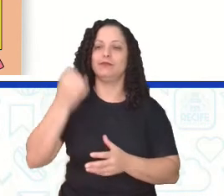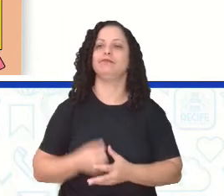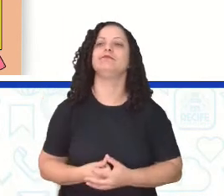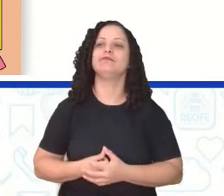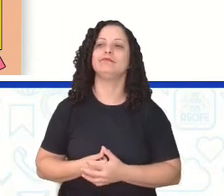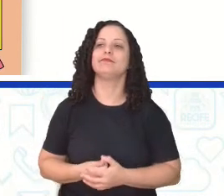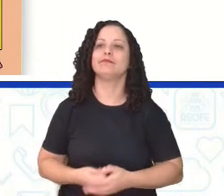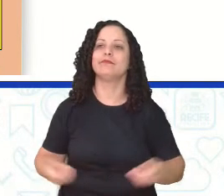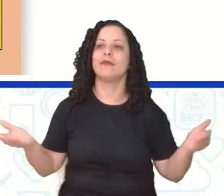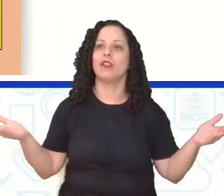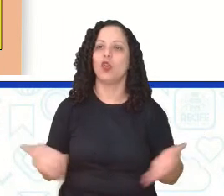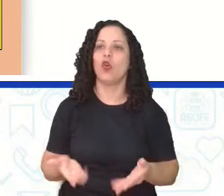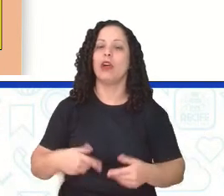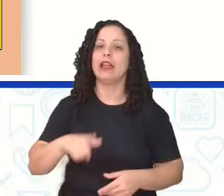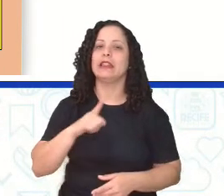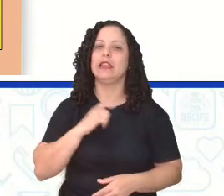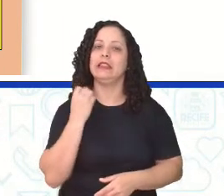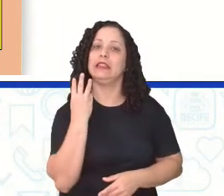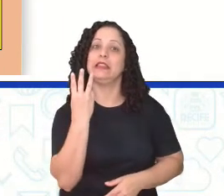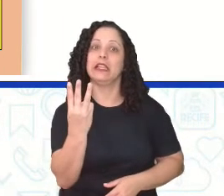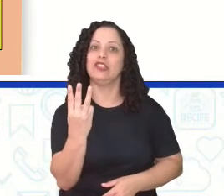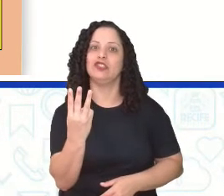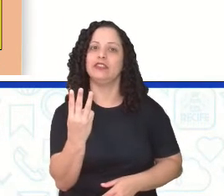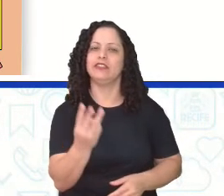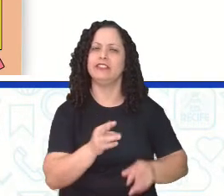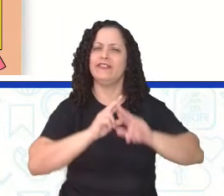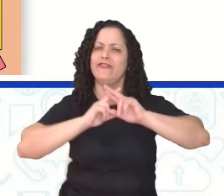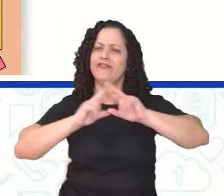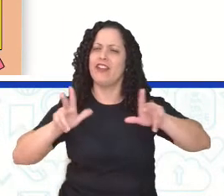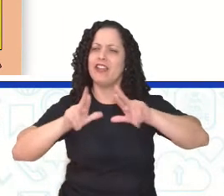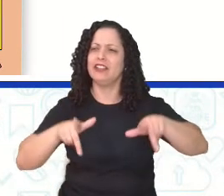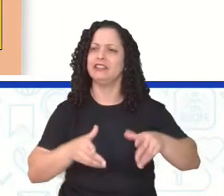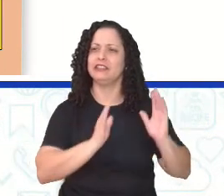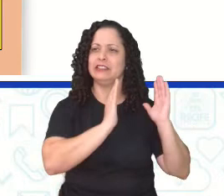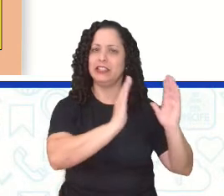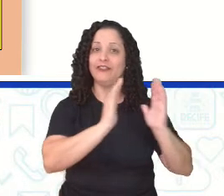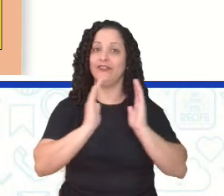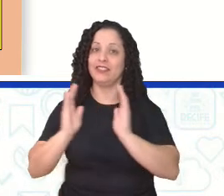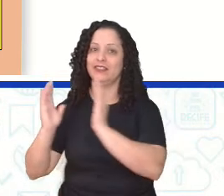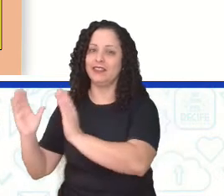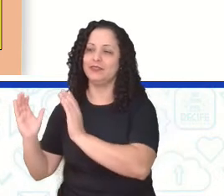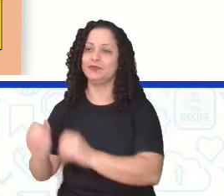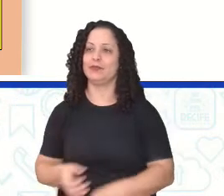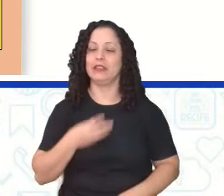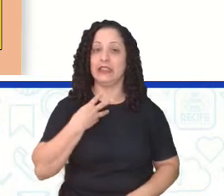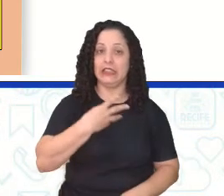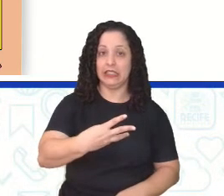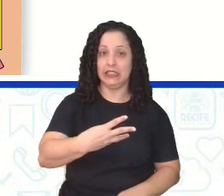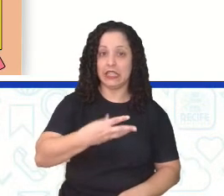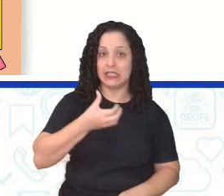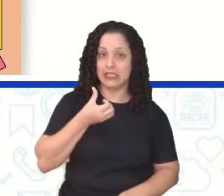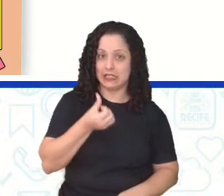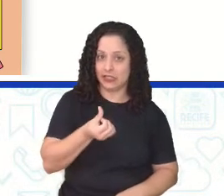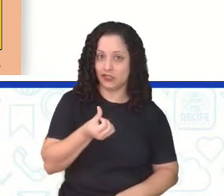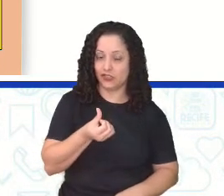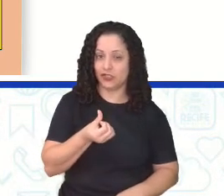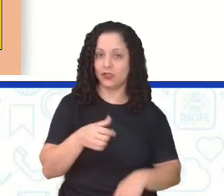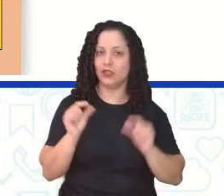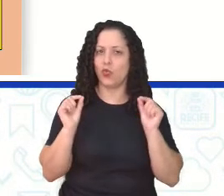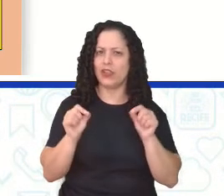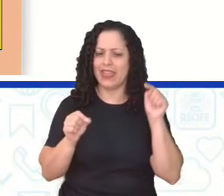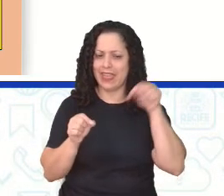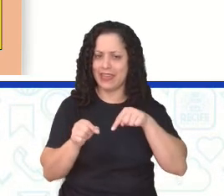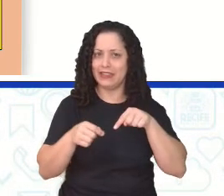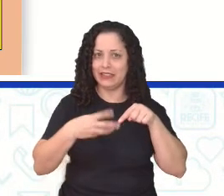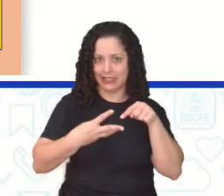em 3 faixas. Então, gente, tá aqui, ó, esse 36 vai ser